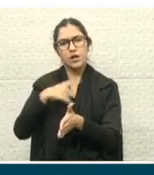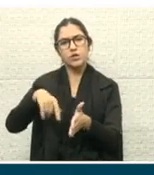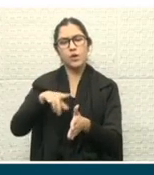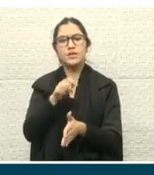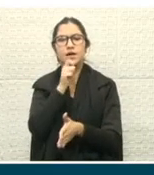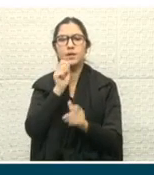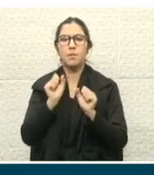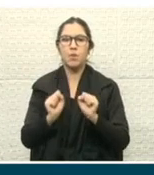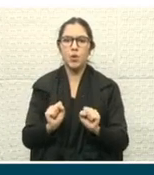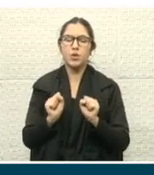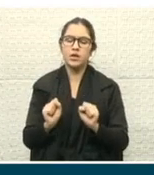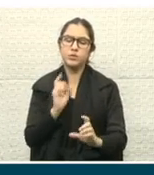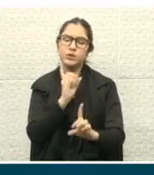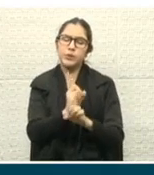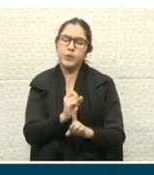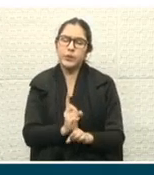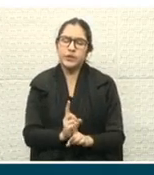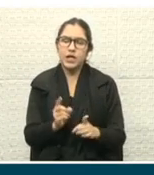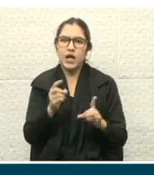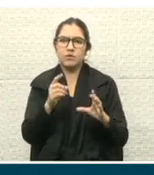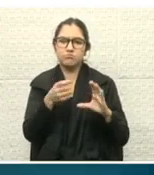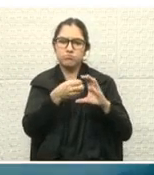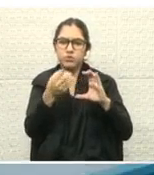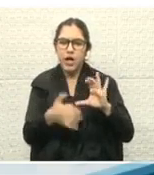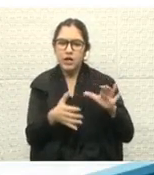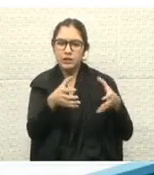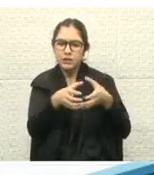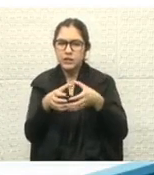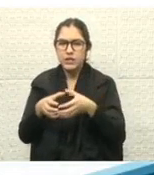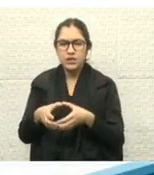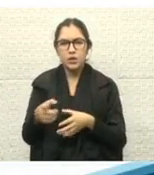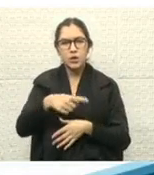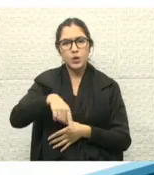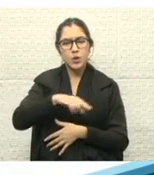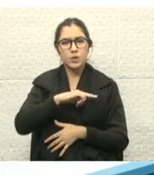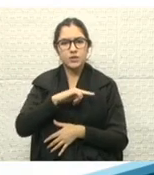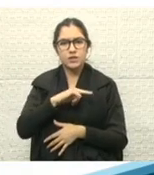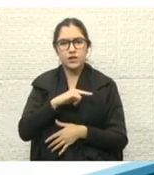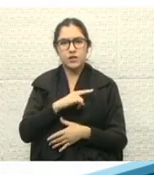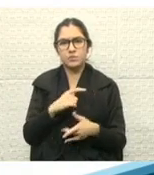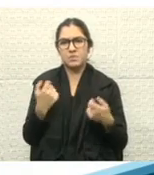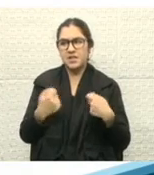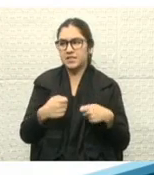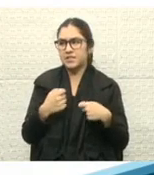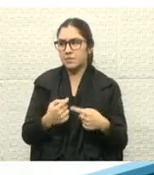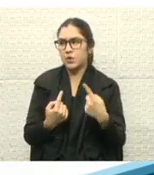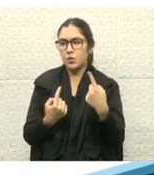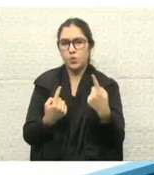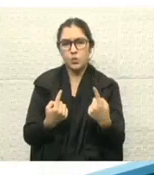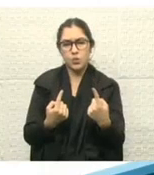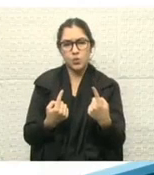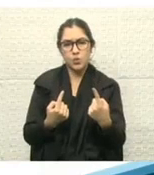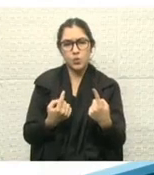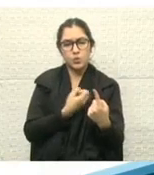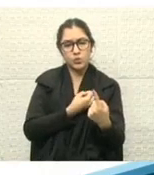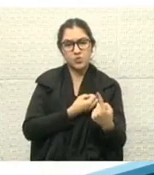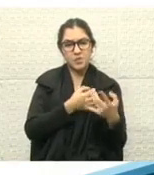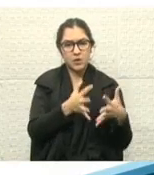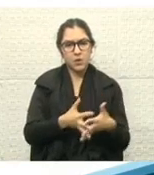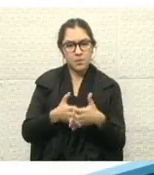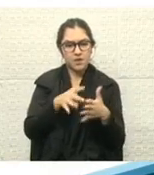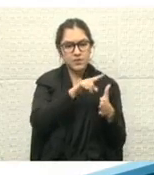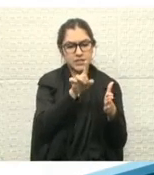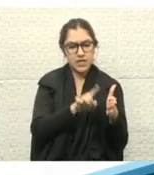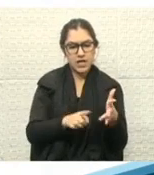ainda podemos encontrar essas categorias. Nós vamos ter que, em um número complexo, na forma